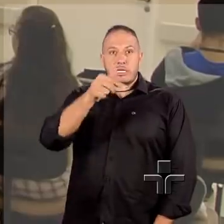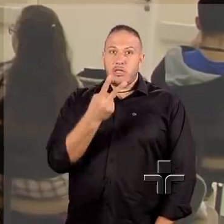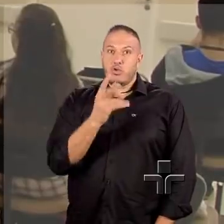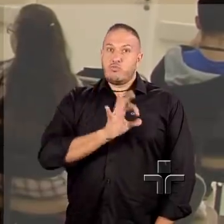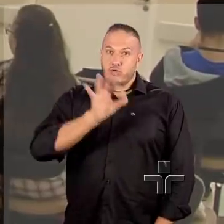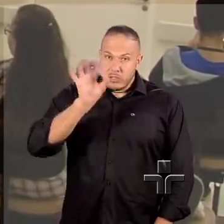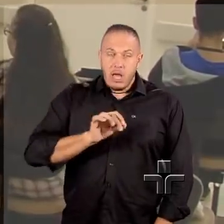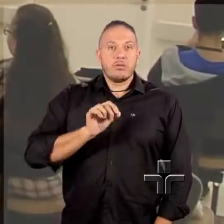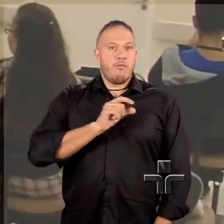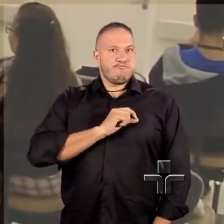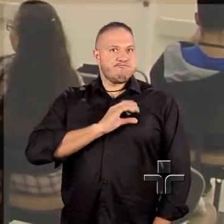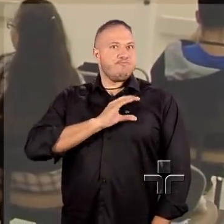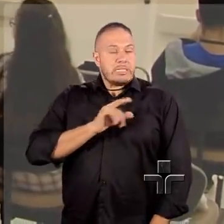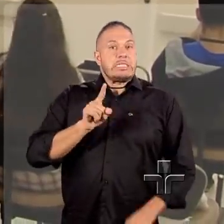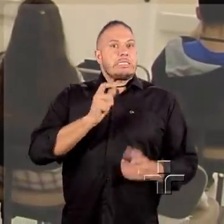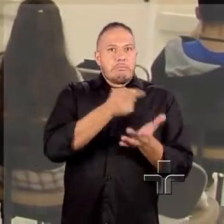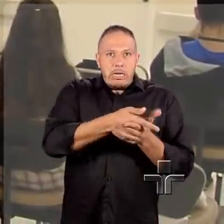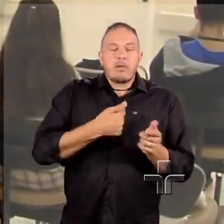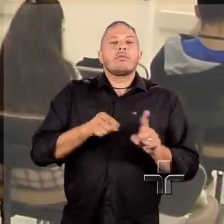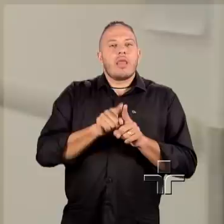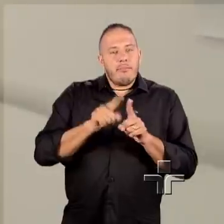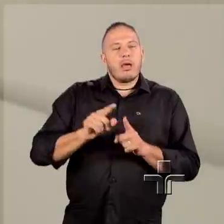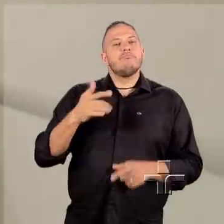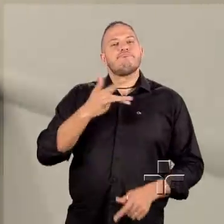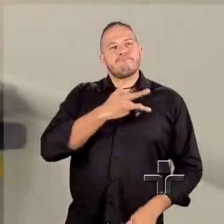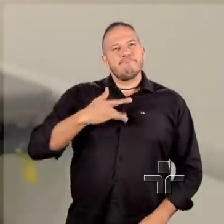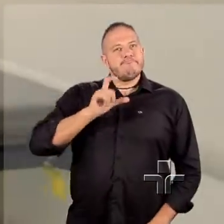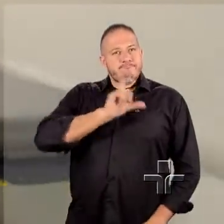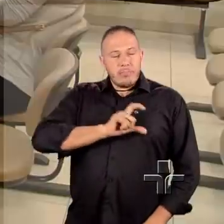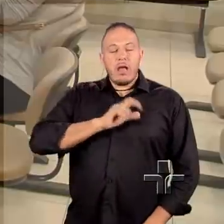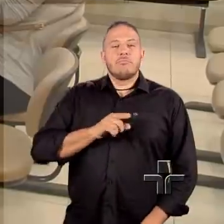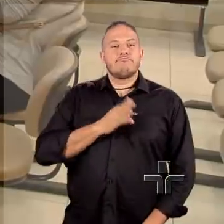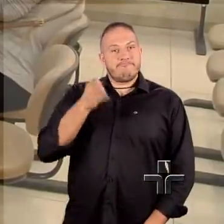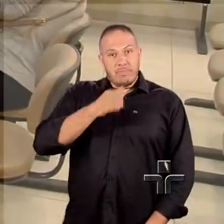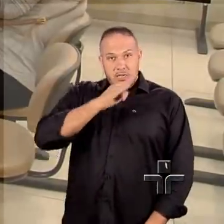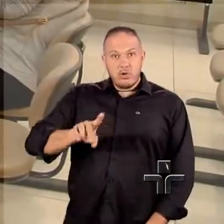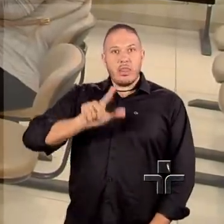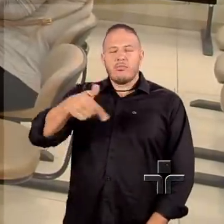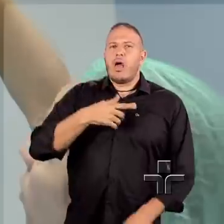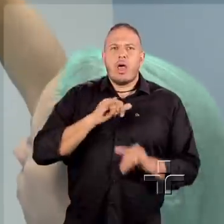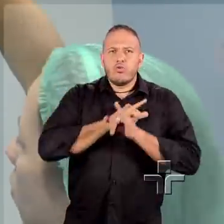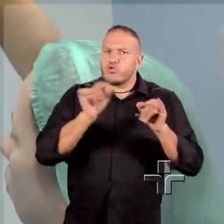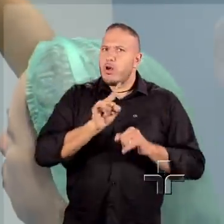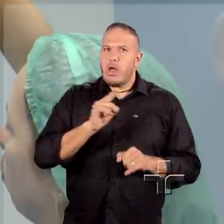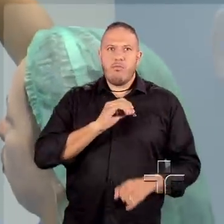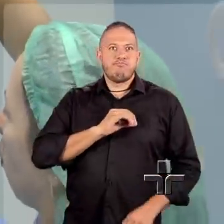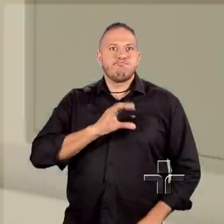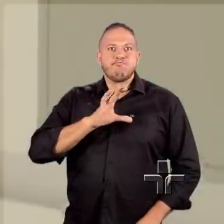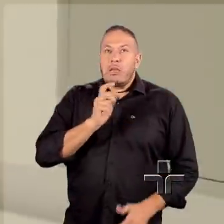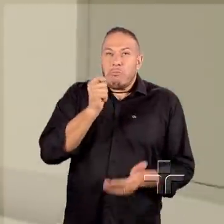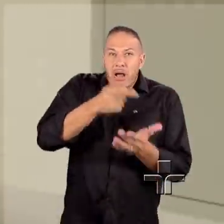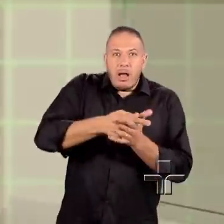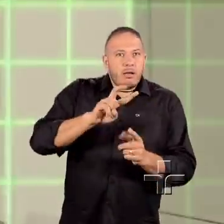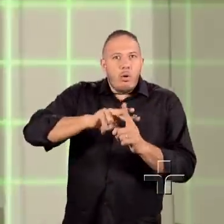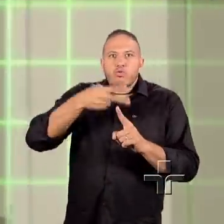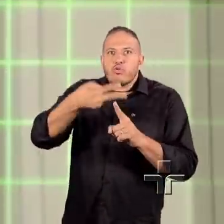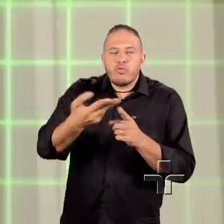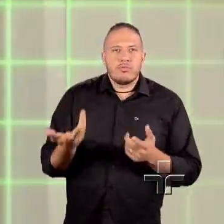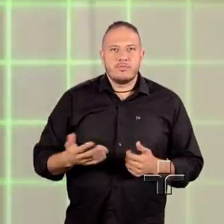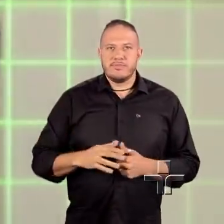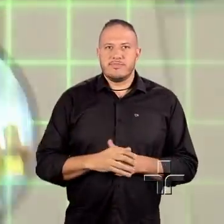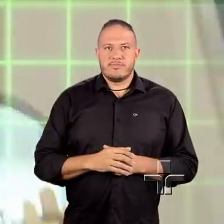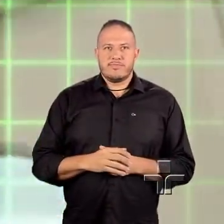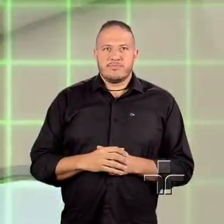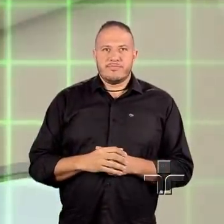5,72%. Em seguida, a Agência Nacional de Saúde Suplementar derrubou a liminar e anunciou um aumento de praticamente o dobro.